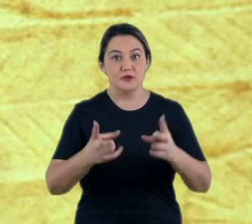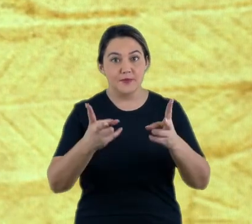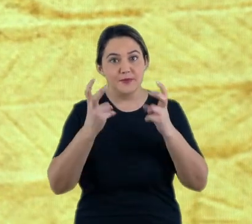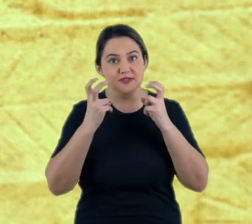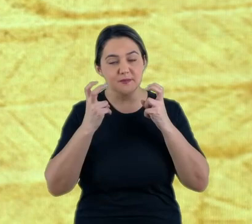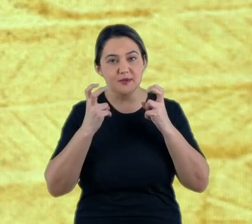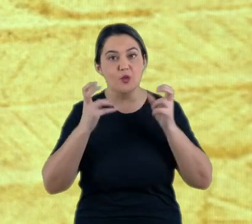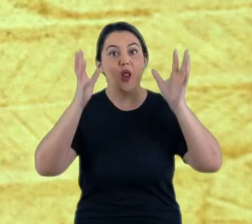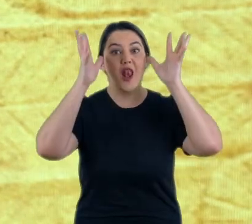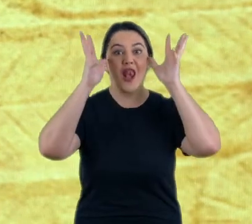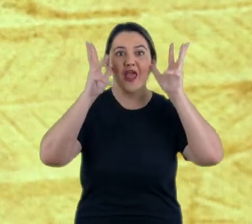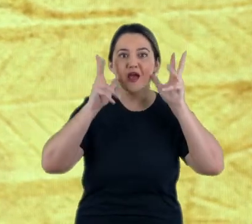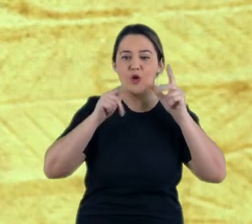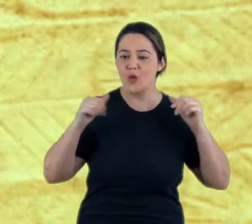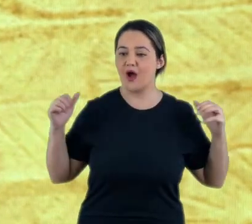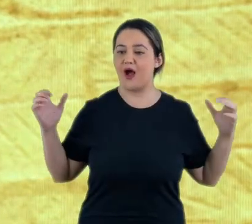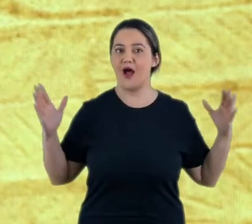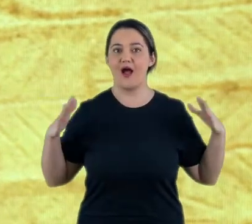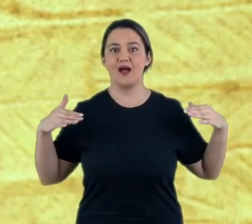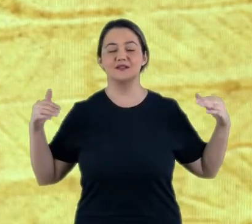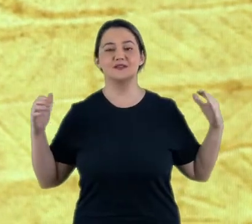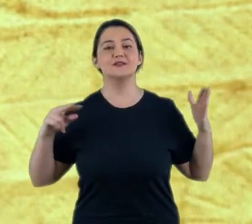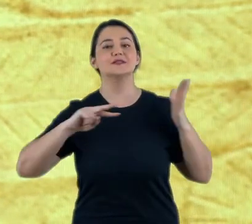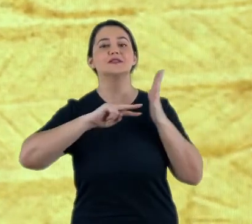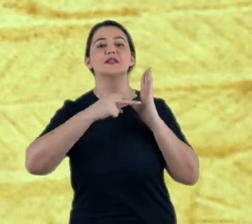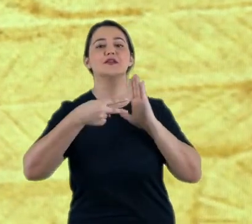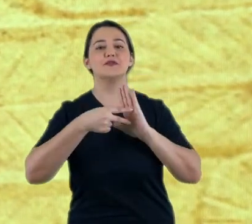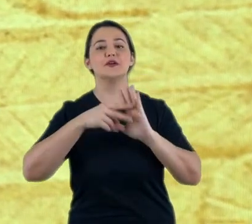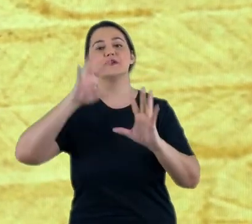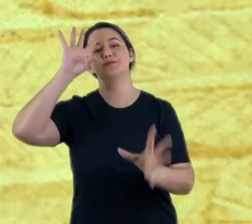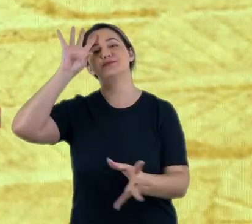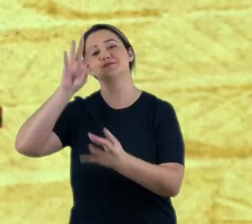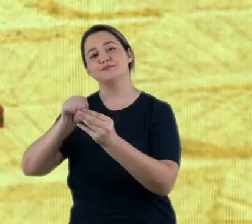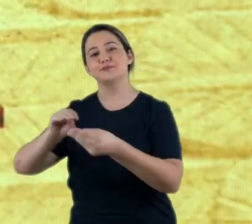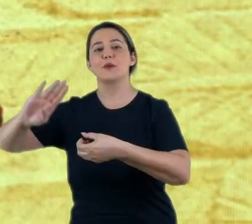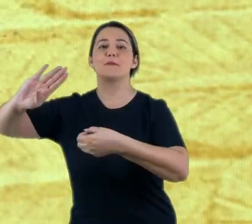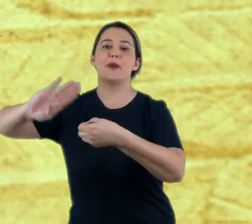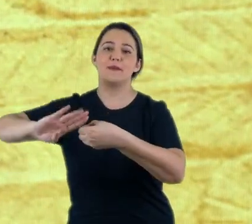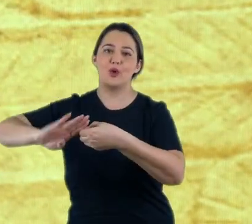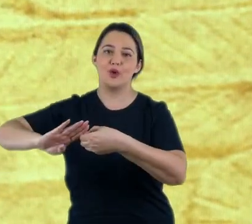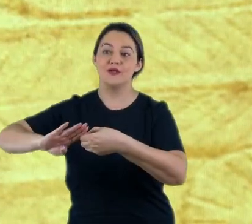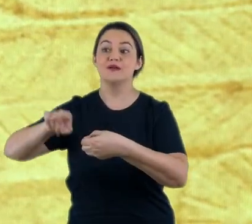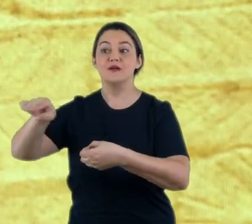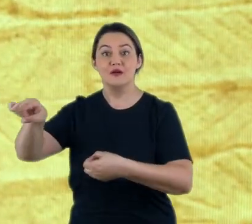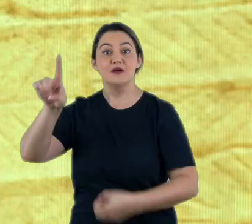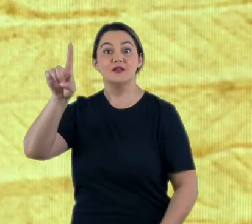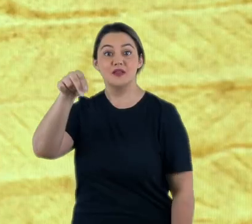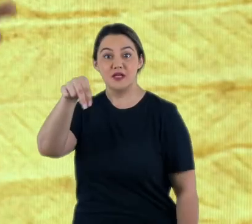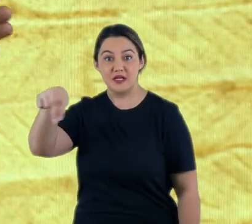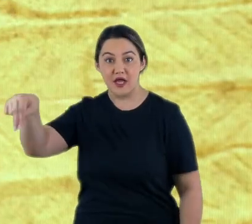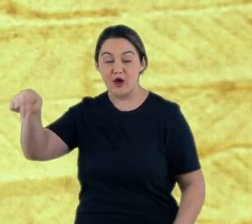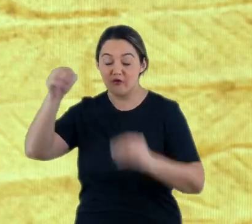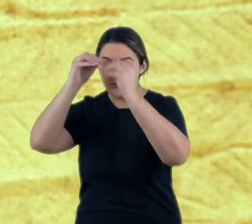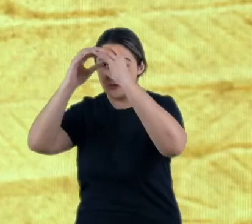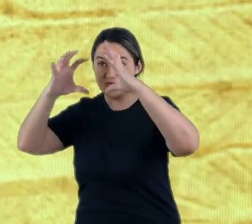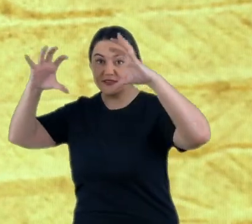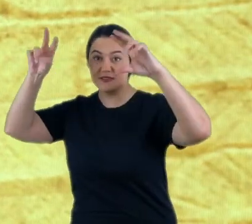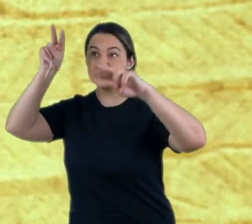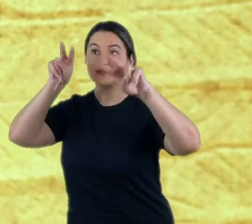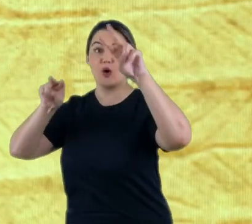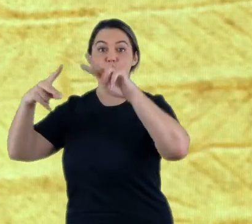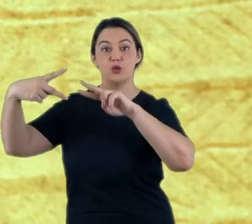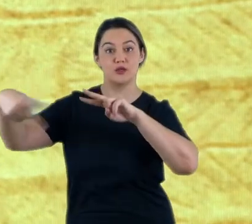Você percebeu? Leões com asa representando a Babilônia. Daniel também vê um leão com asas